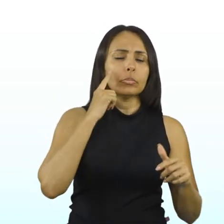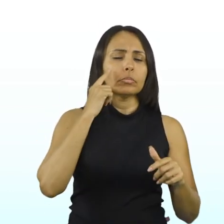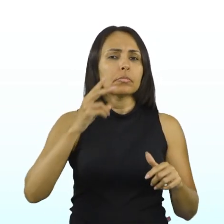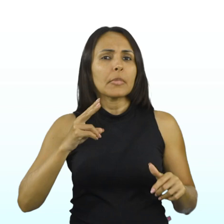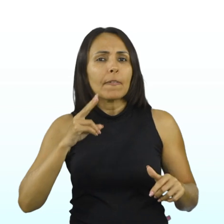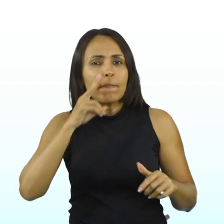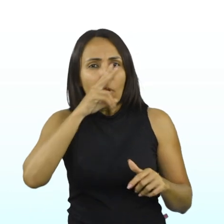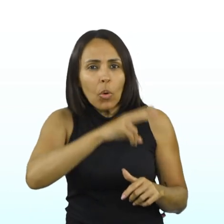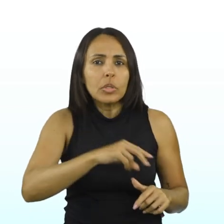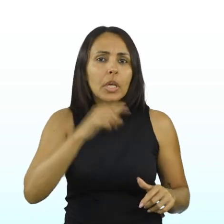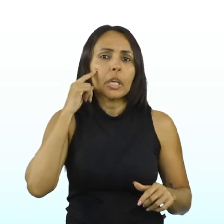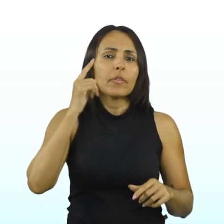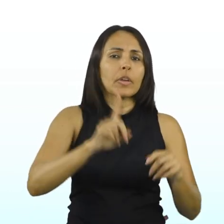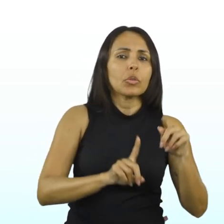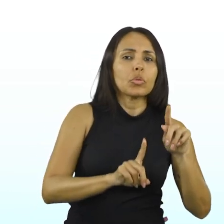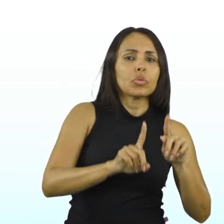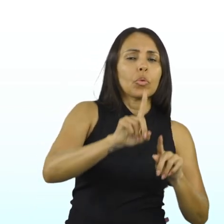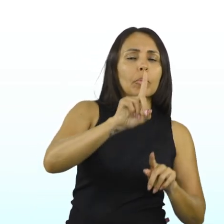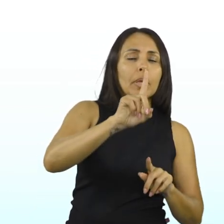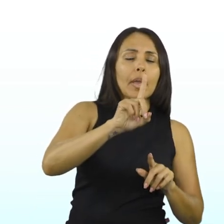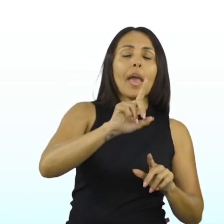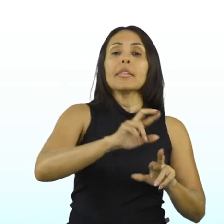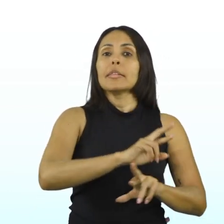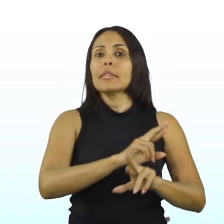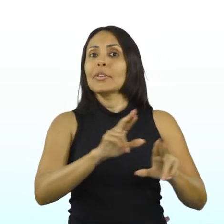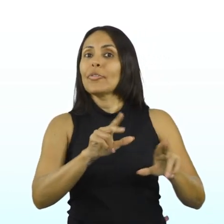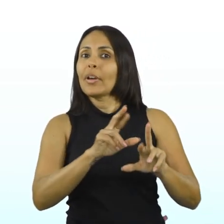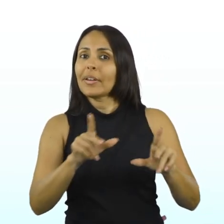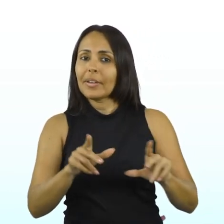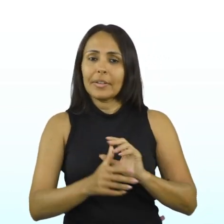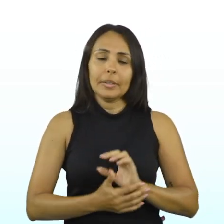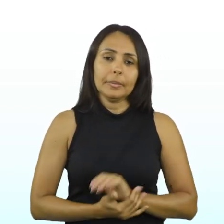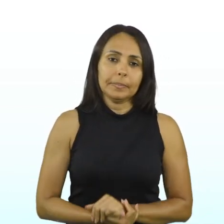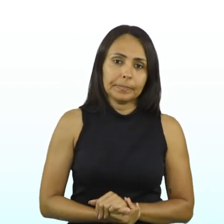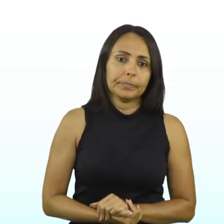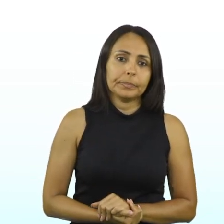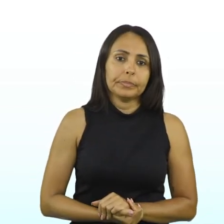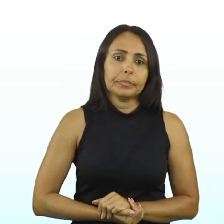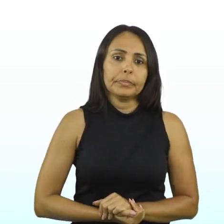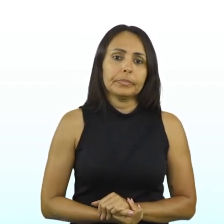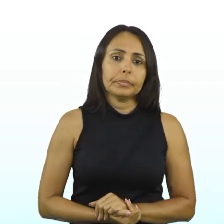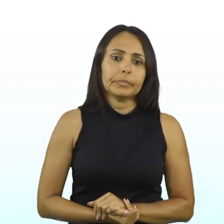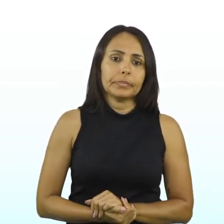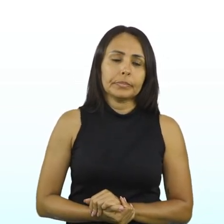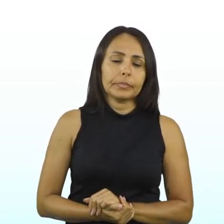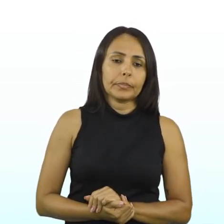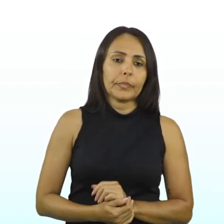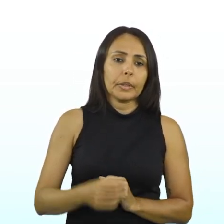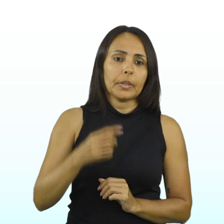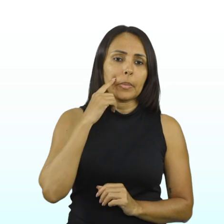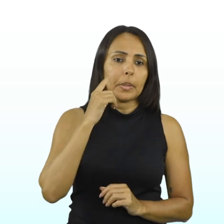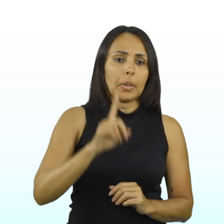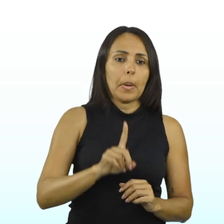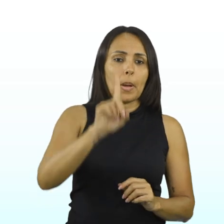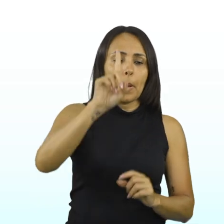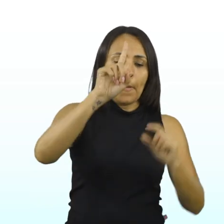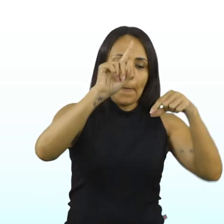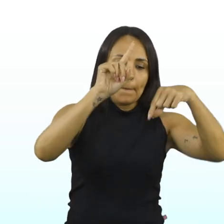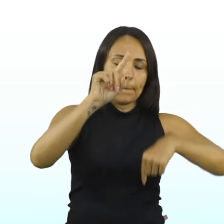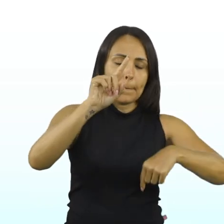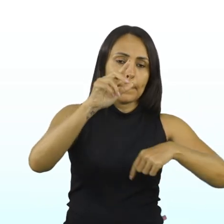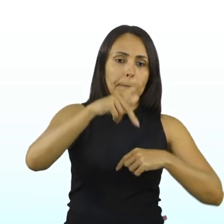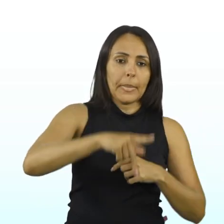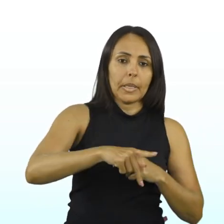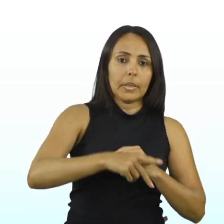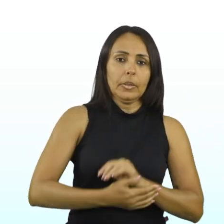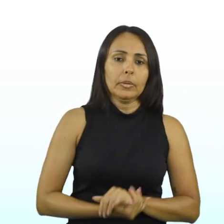trabalho da força que fez ele subir, aí já é outra história, um trabalho motor. No caso, ó, menos P vezes H. Lembrando